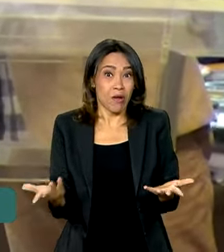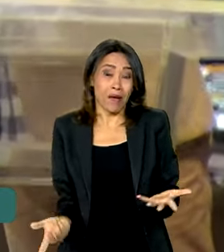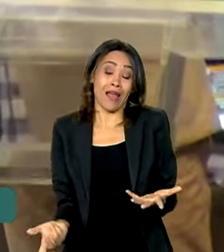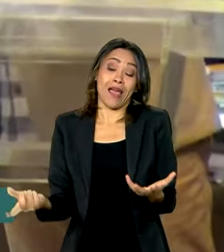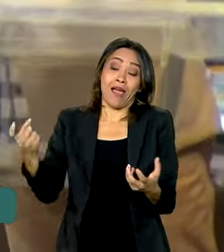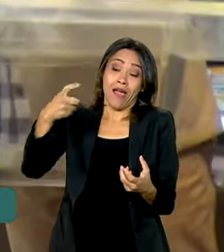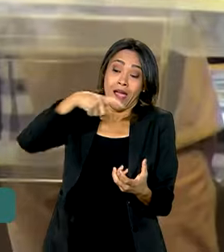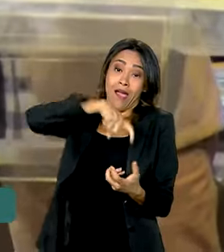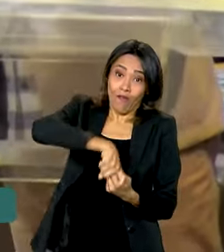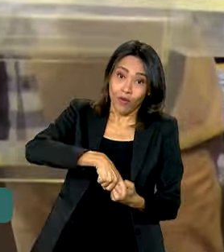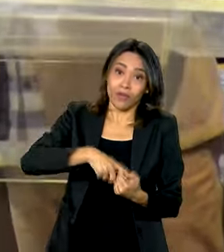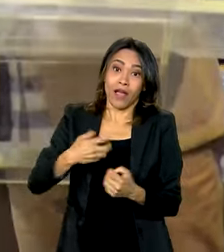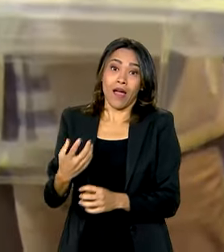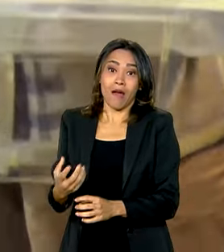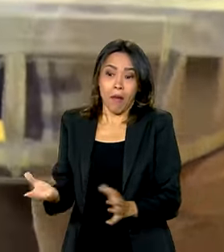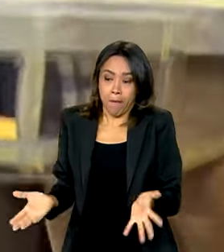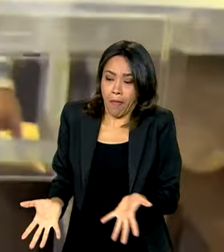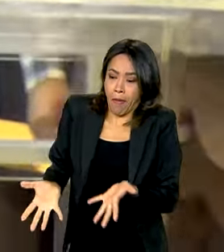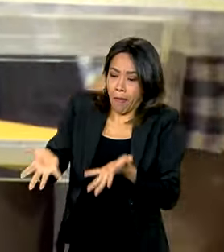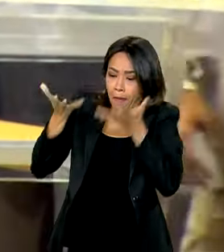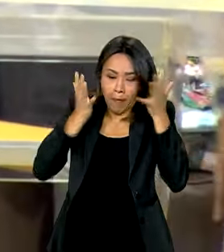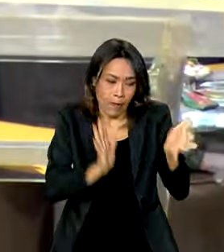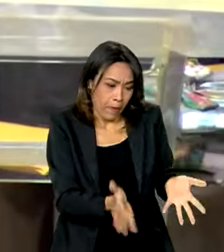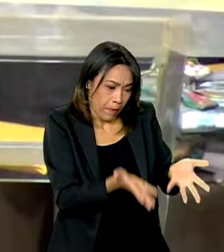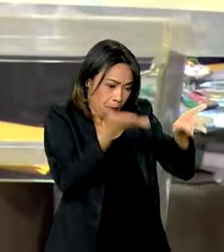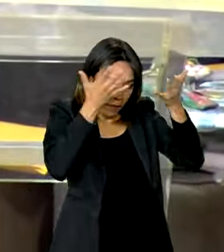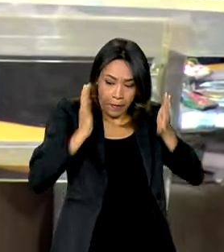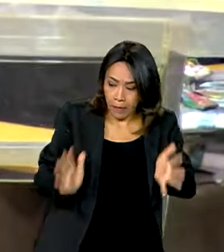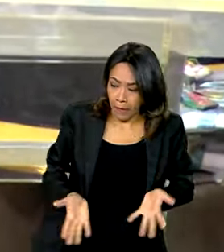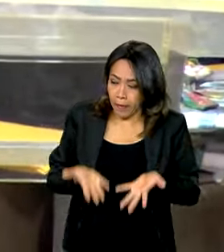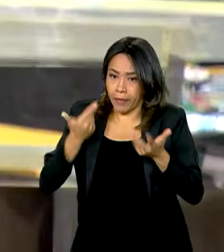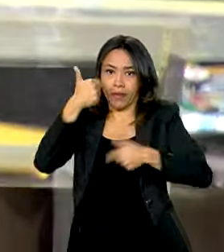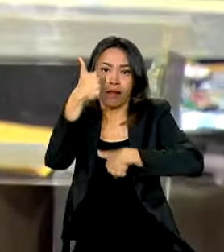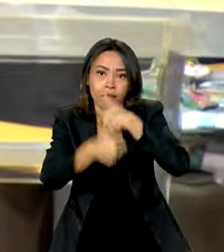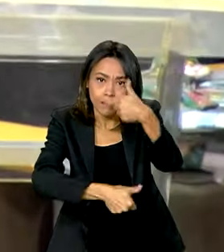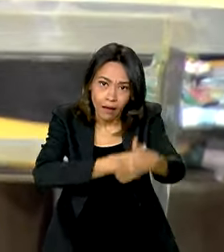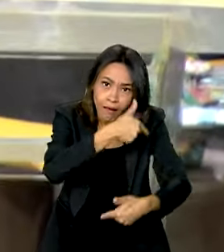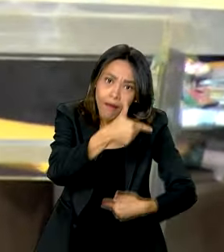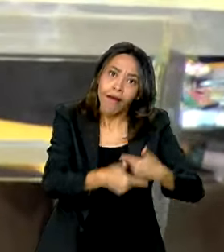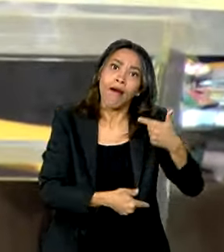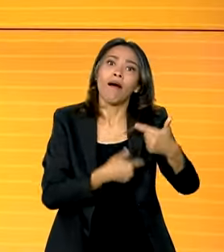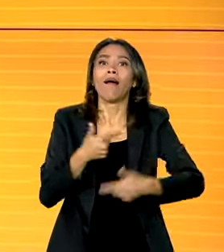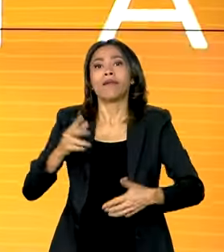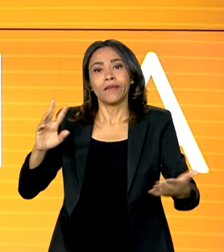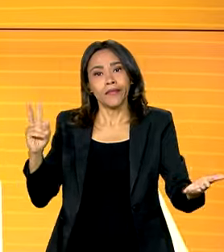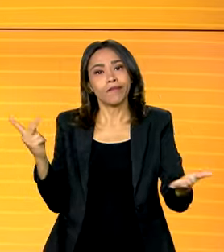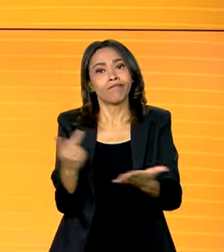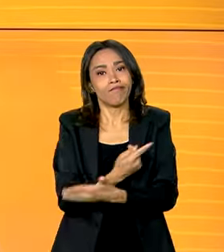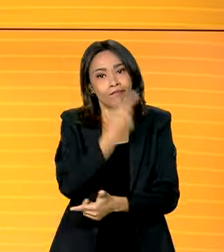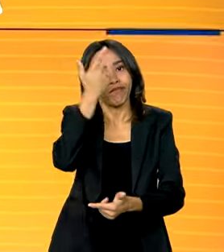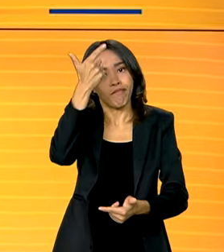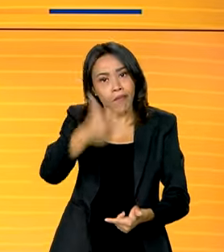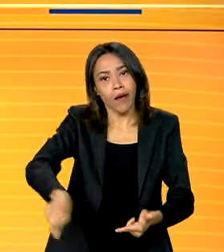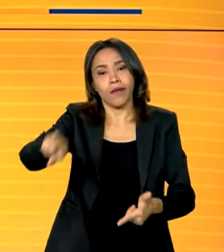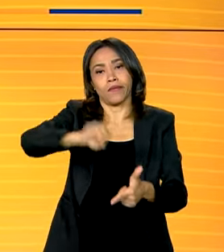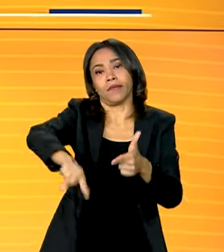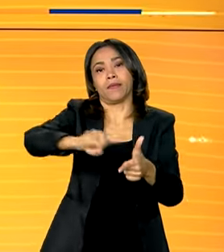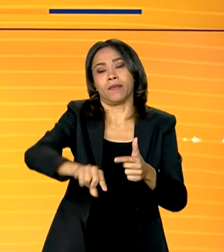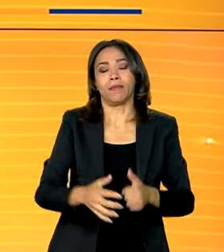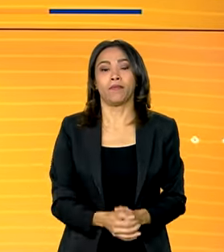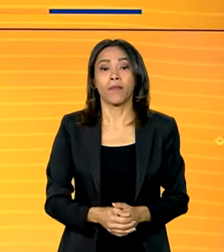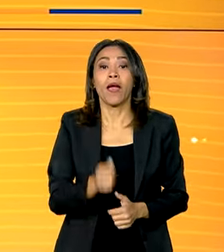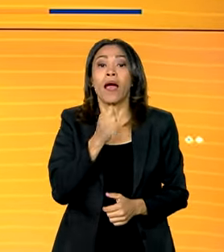é muito mais caro, dá muito mais trabalho e cria muito mais problemas. E ainda sobre